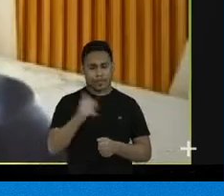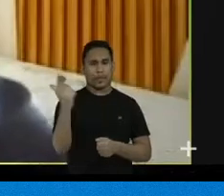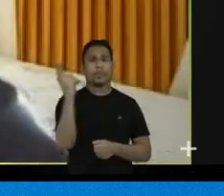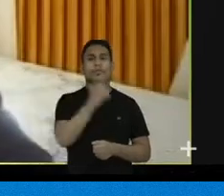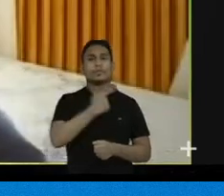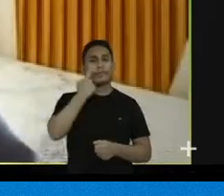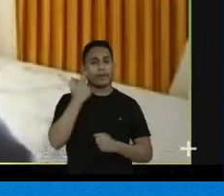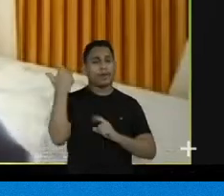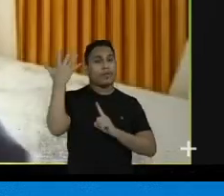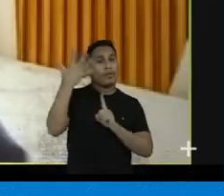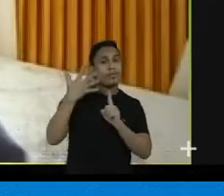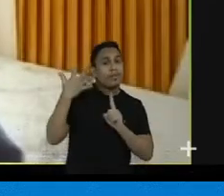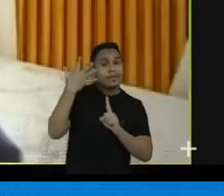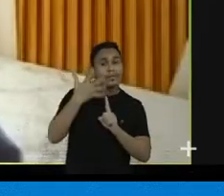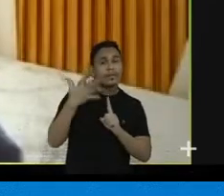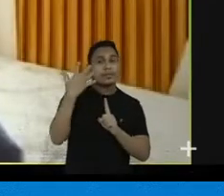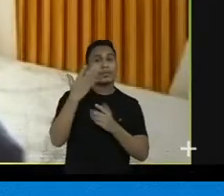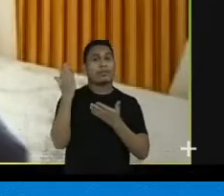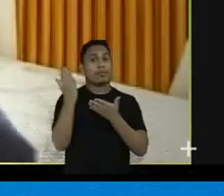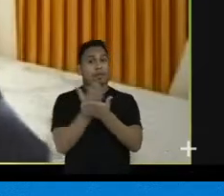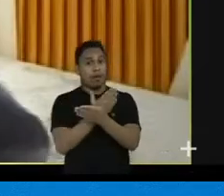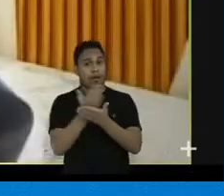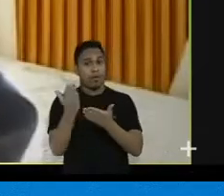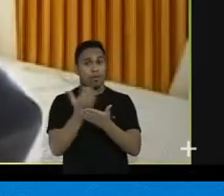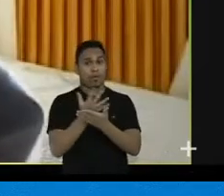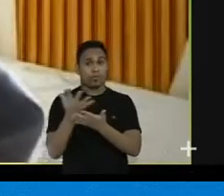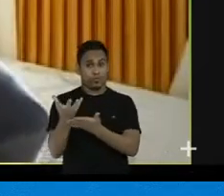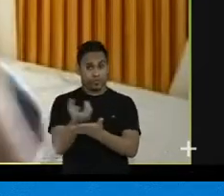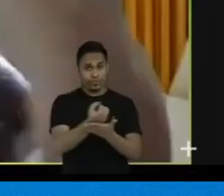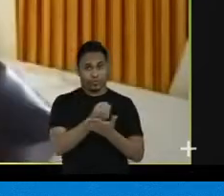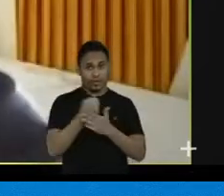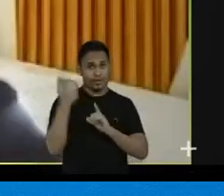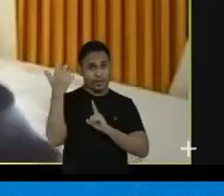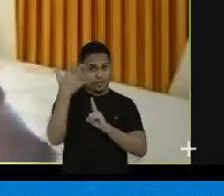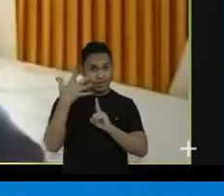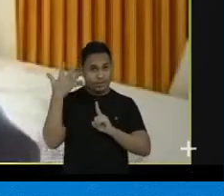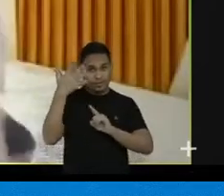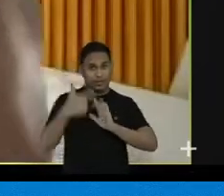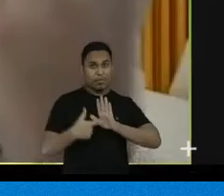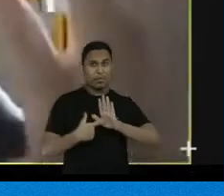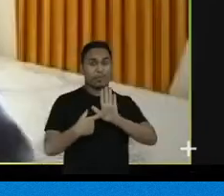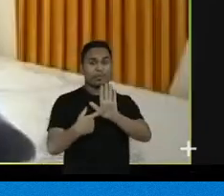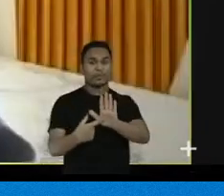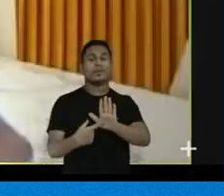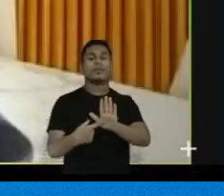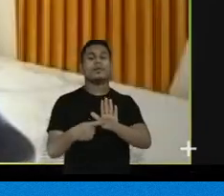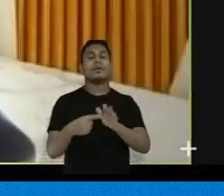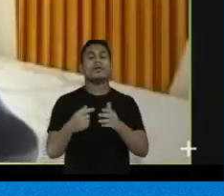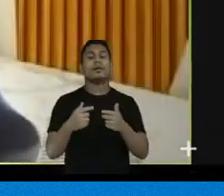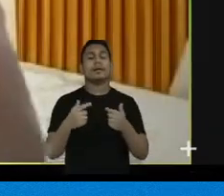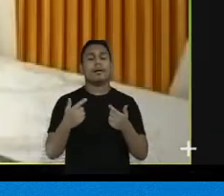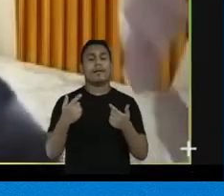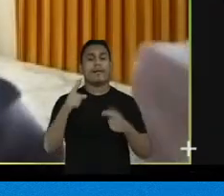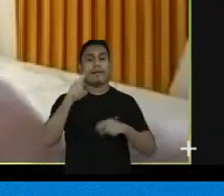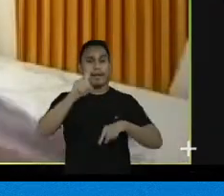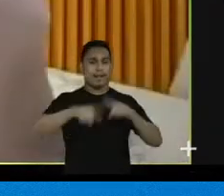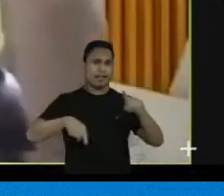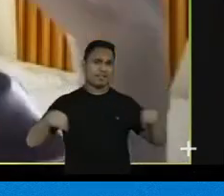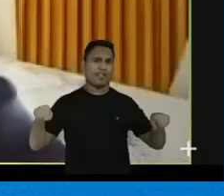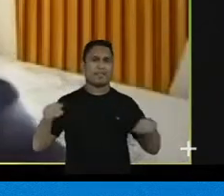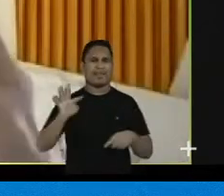Então, alguns dados aqui dessa apresentação, vocês vão ver assim, que são relativamente técnicos,